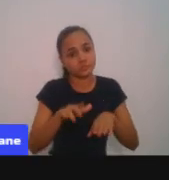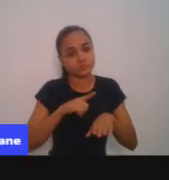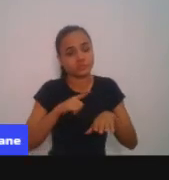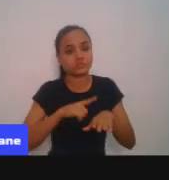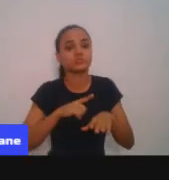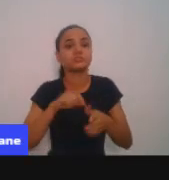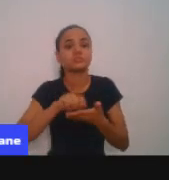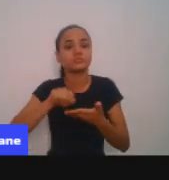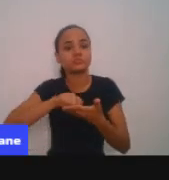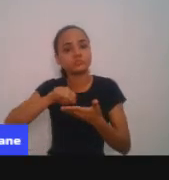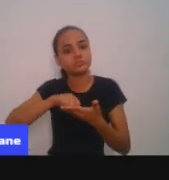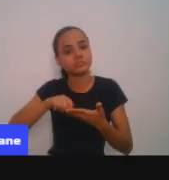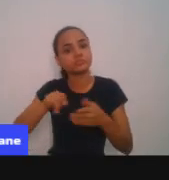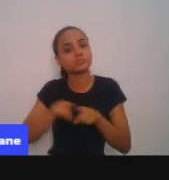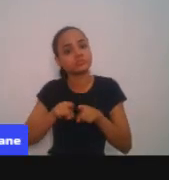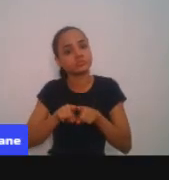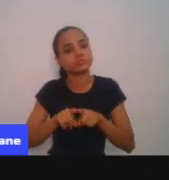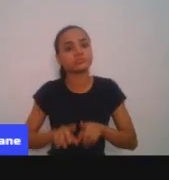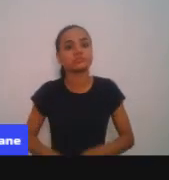Podemos passar para o próximo?